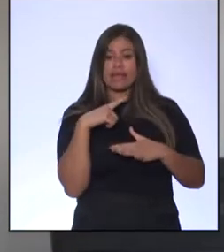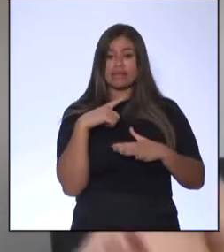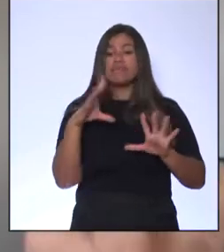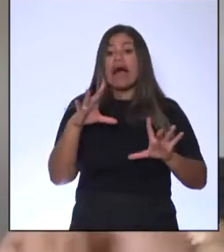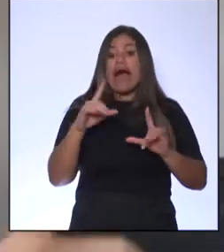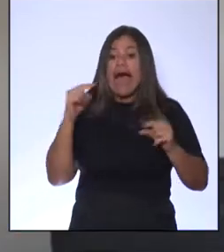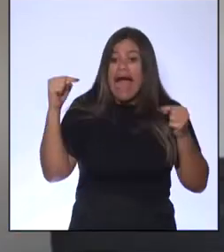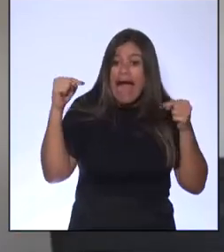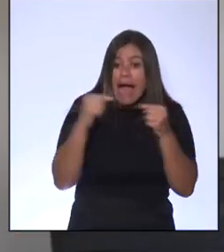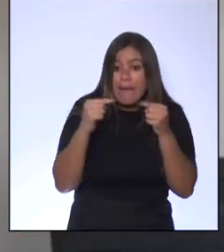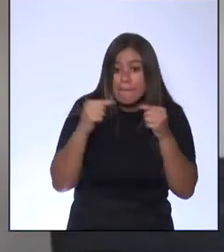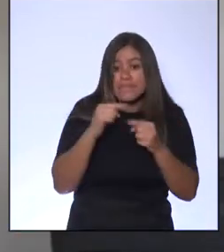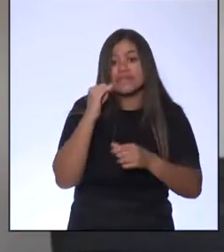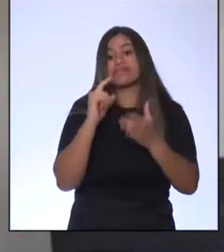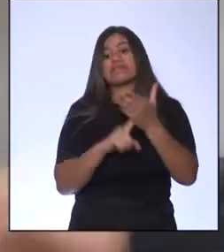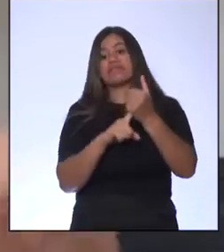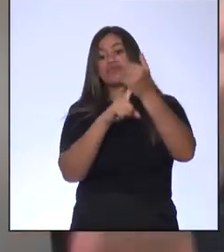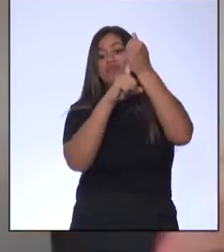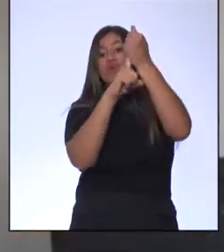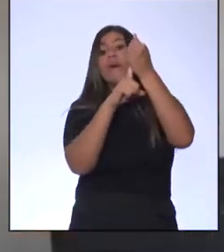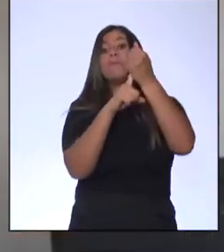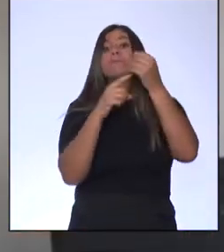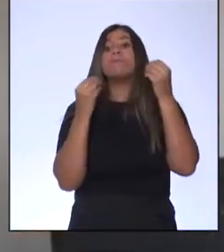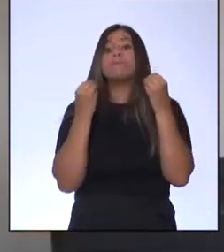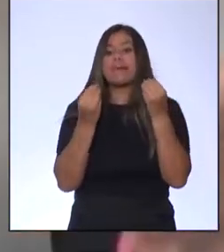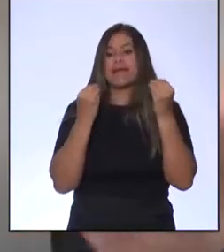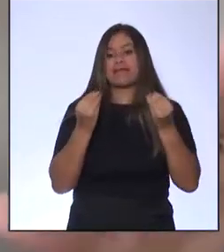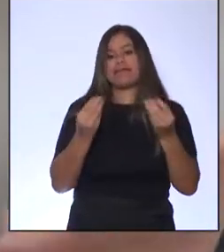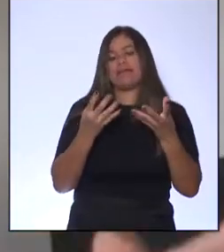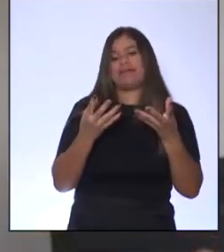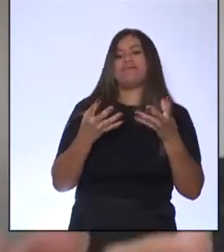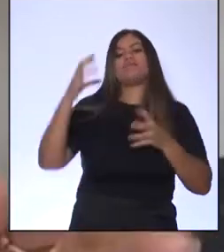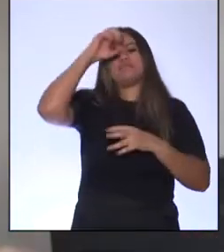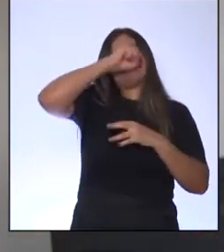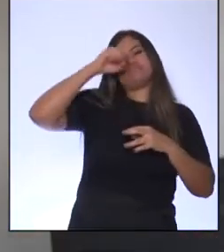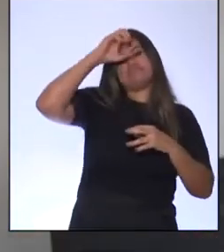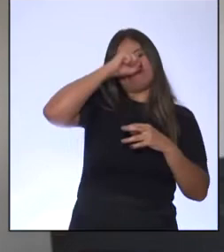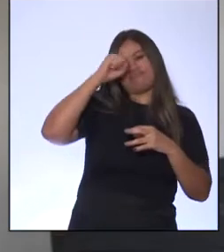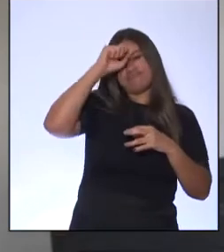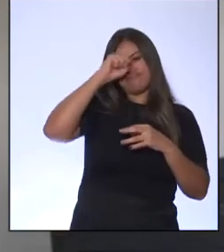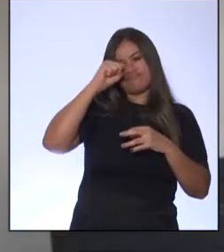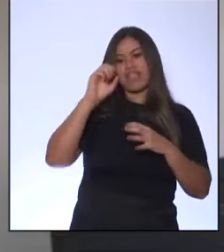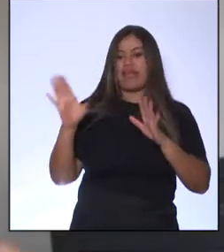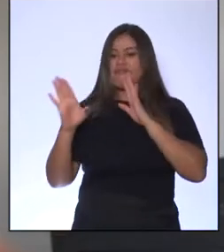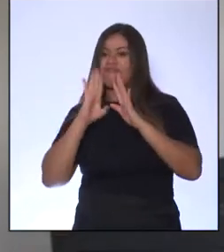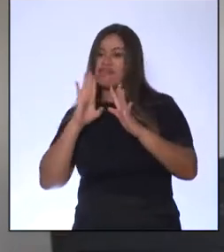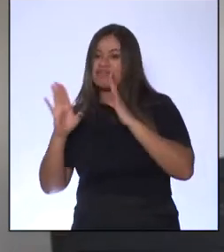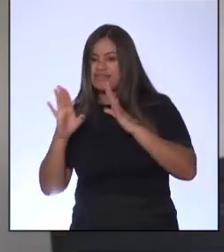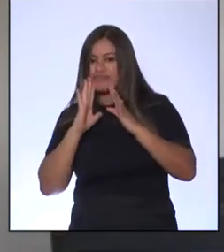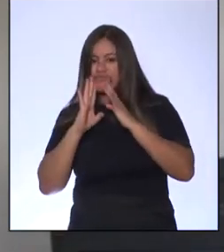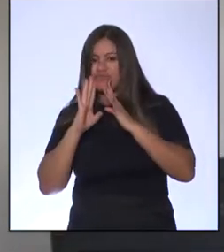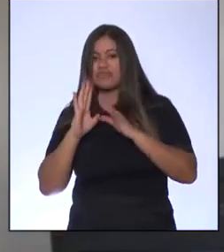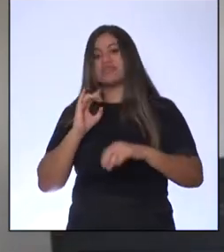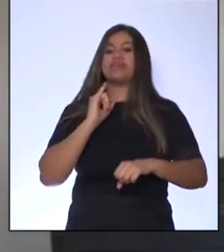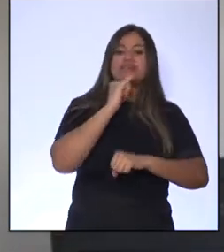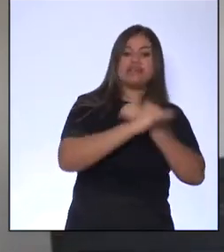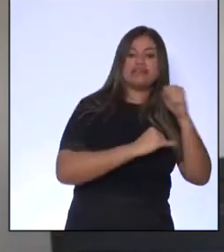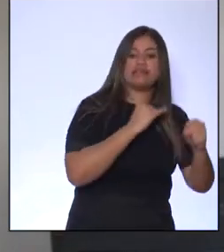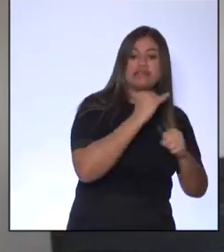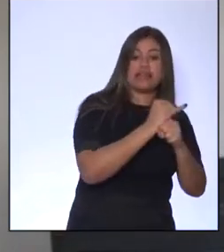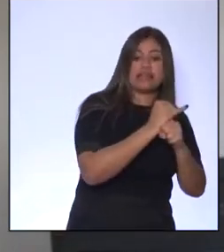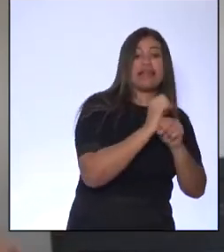para a aprendizagem. Uma coisa é o Facebook, outra coisa é você usar a internet para aprender,